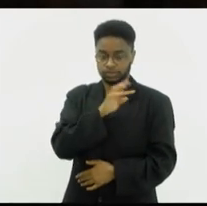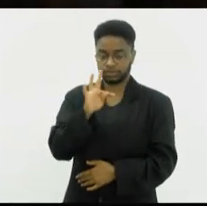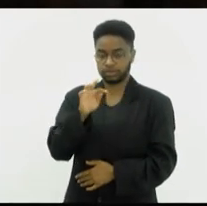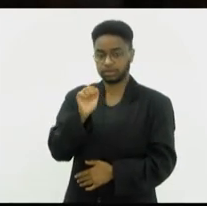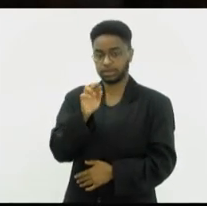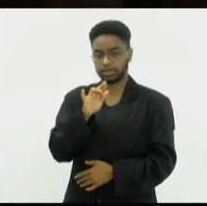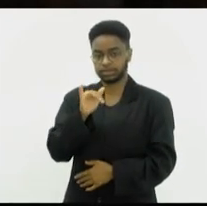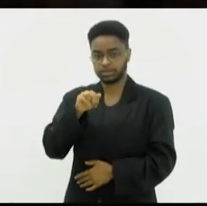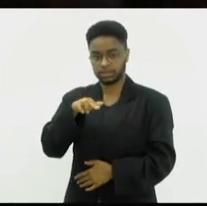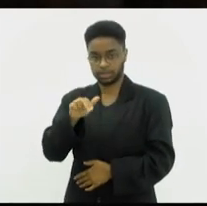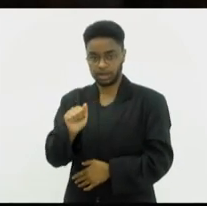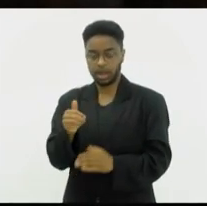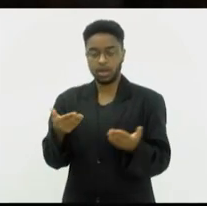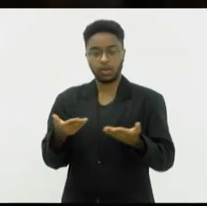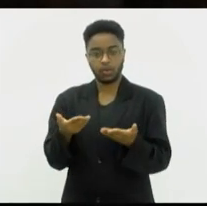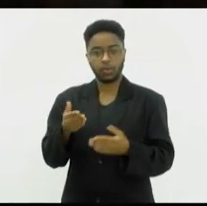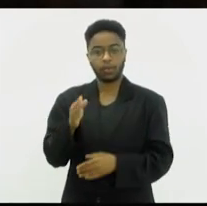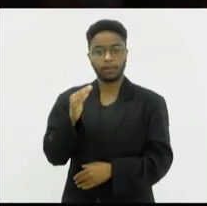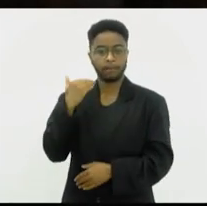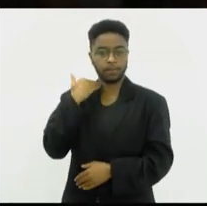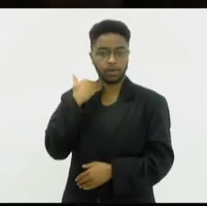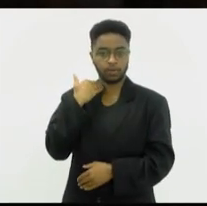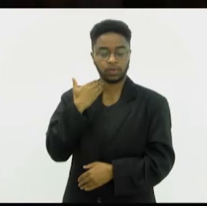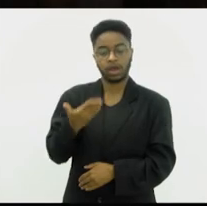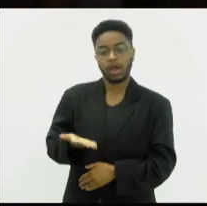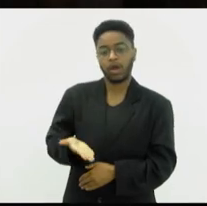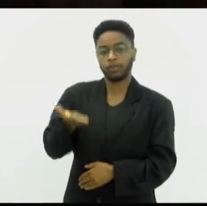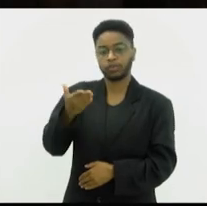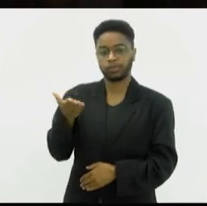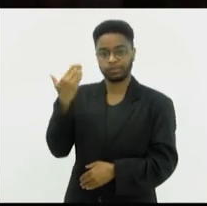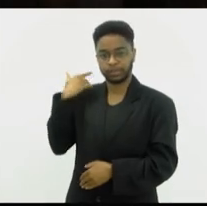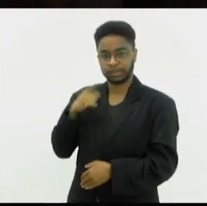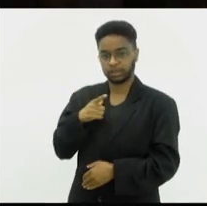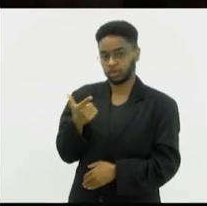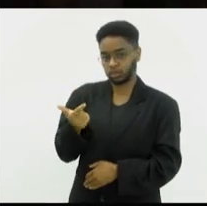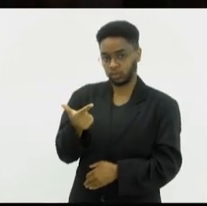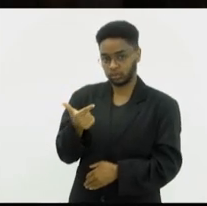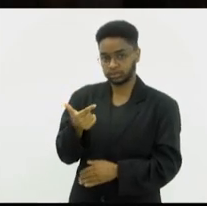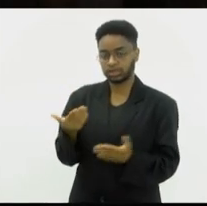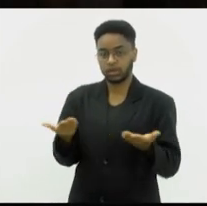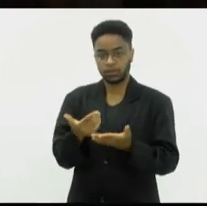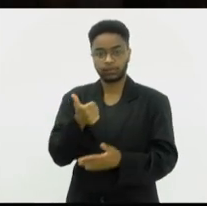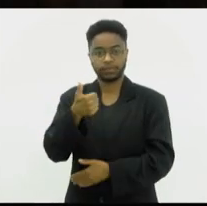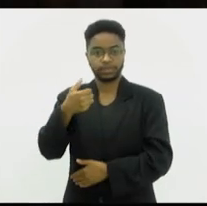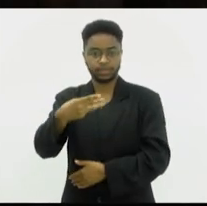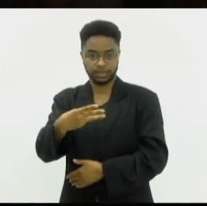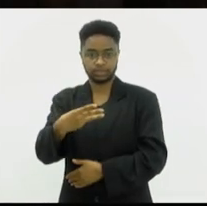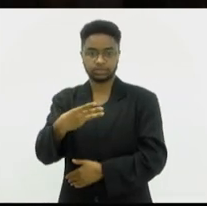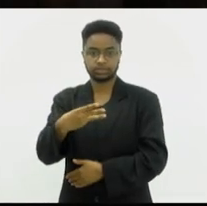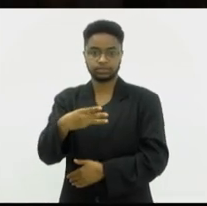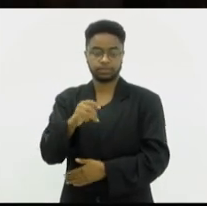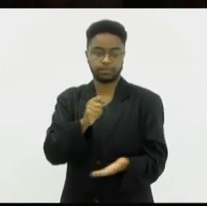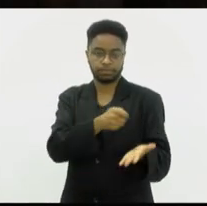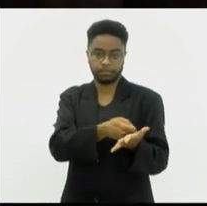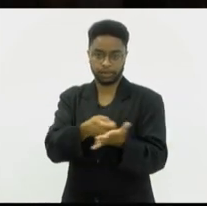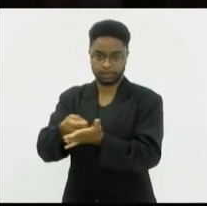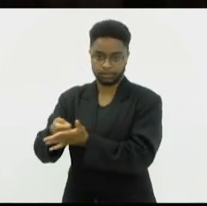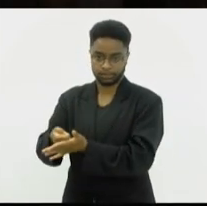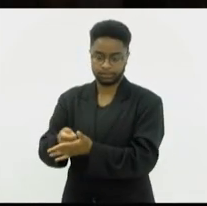o banco aumentou de 12 para 13 o número de remunerações.